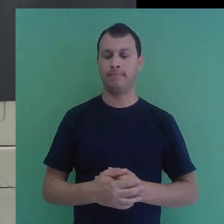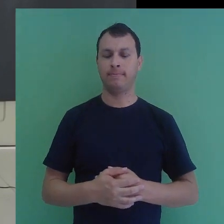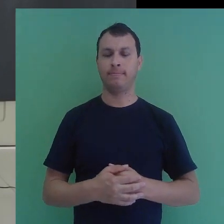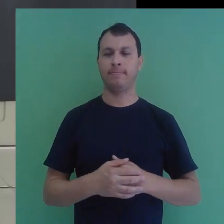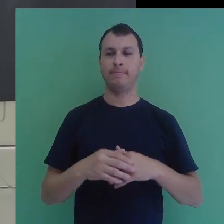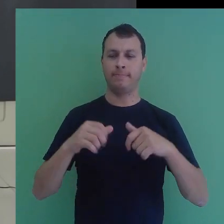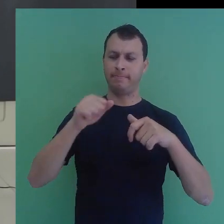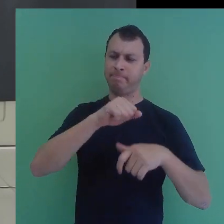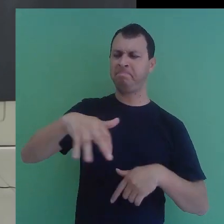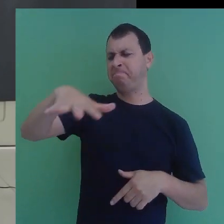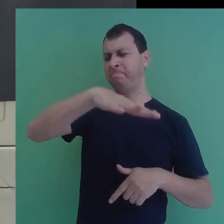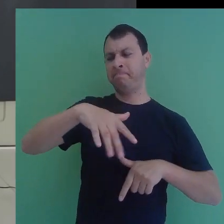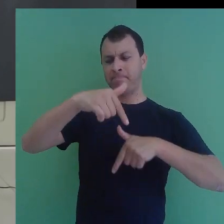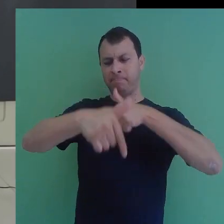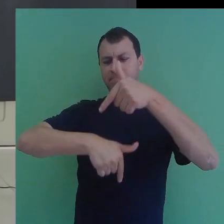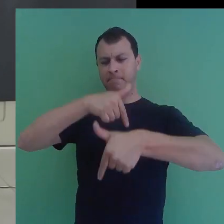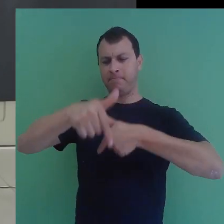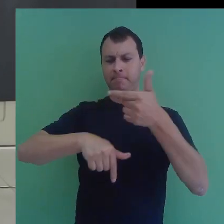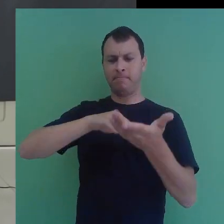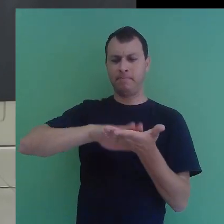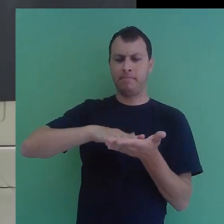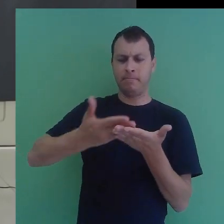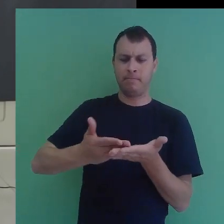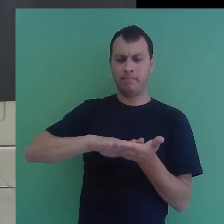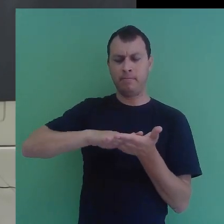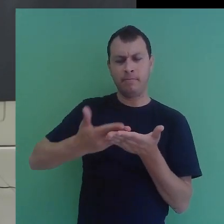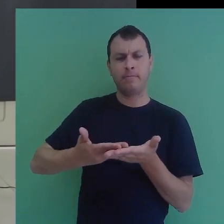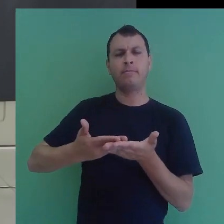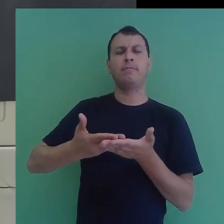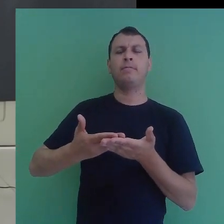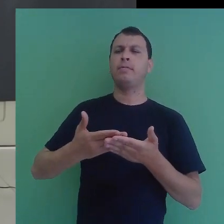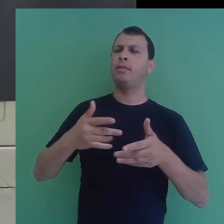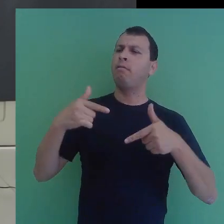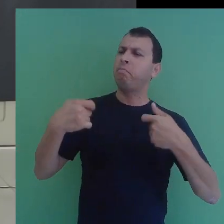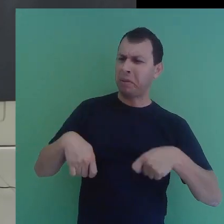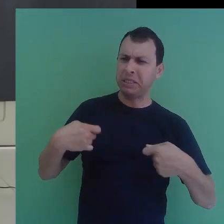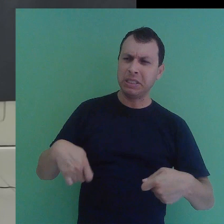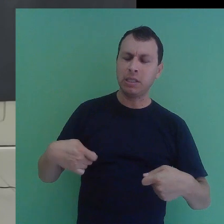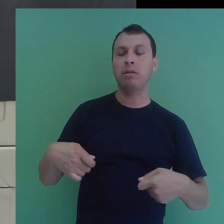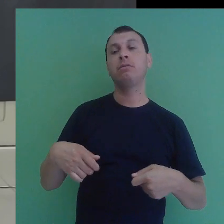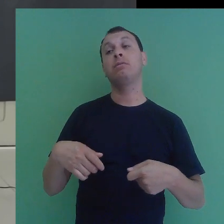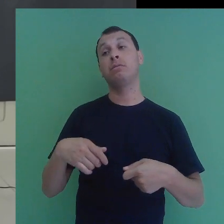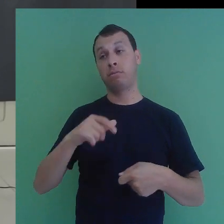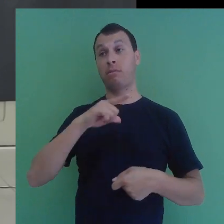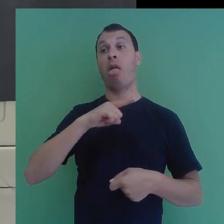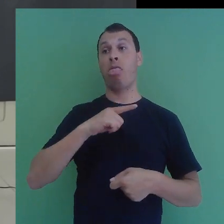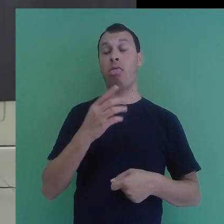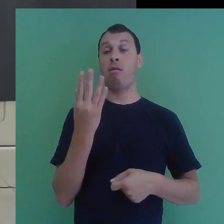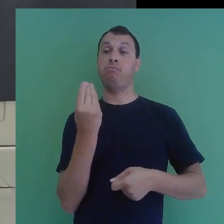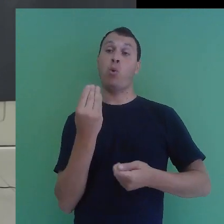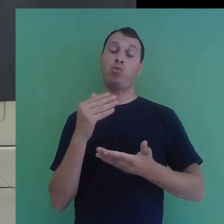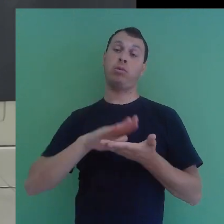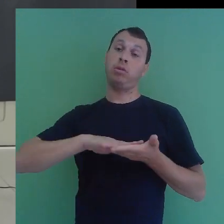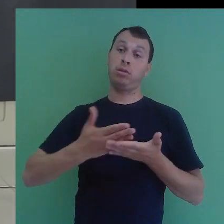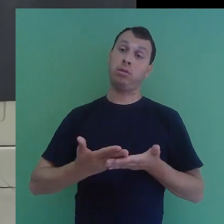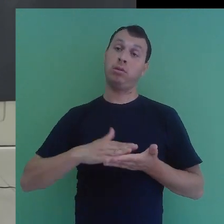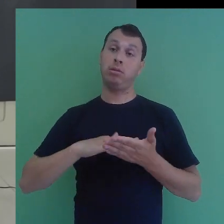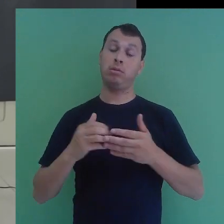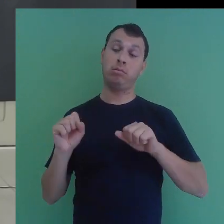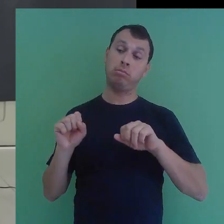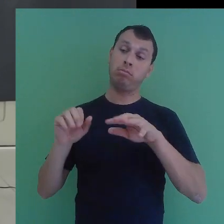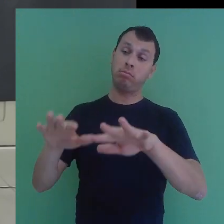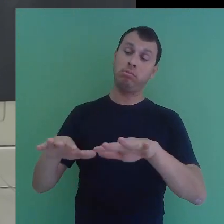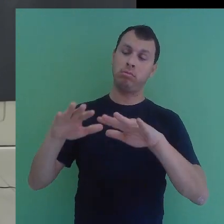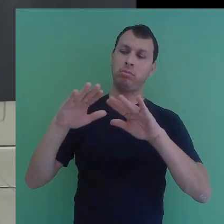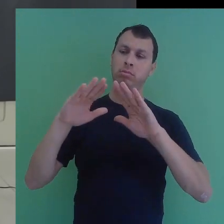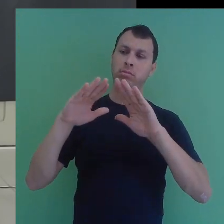a respeito do cenário da interpretação de Libras, é assim, hoje em dia tem muitos intérpretes de Libras que estão na área da